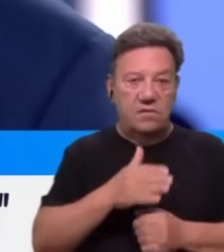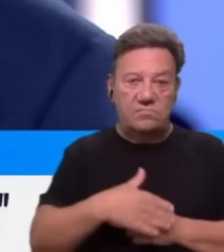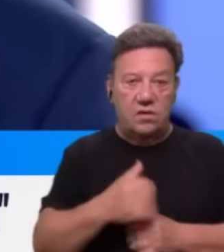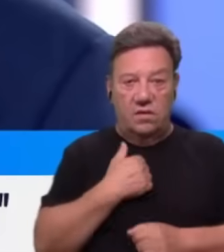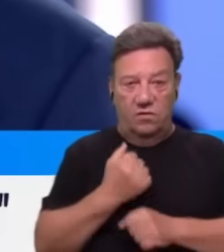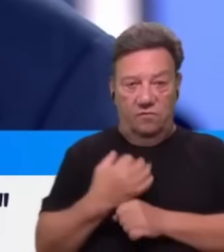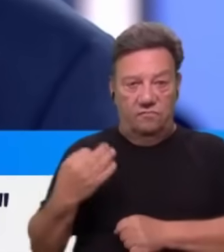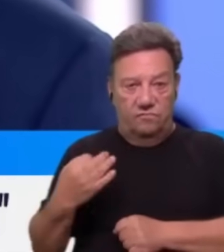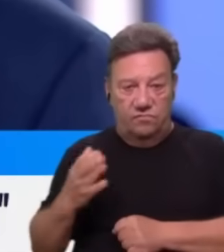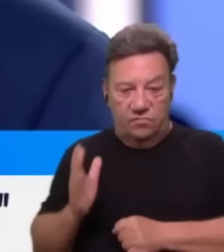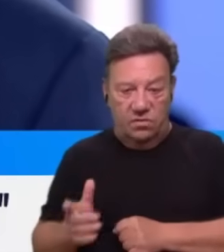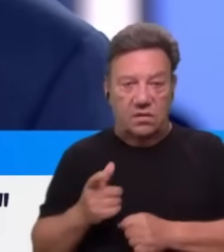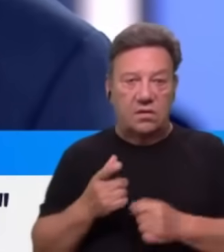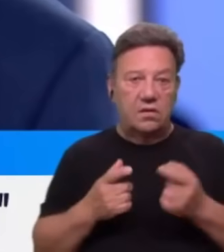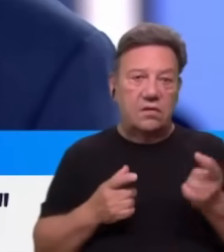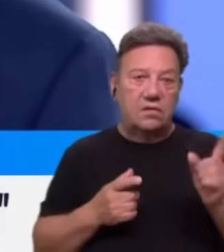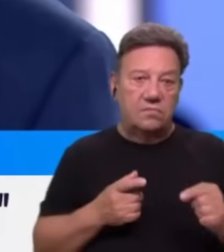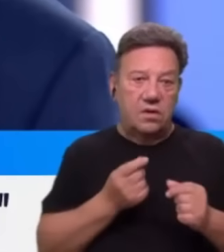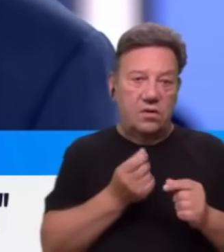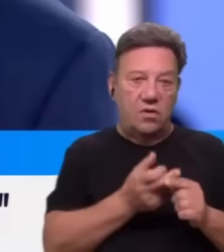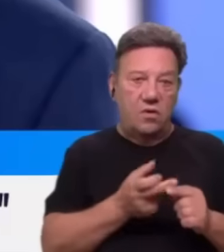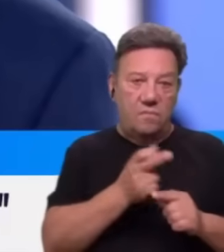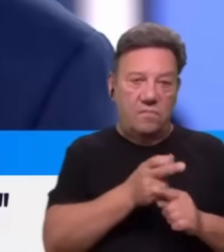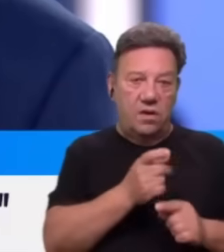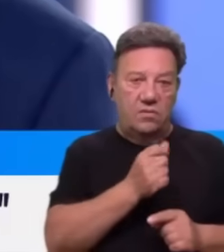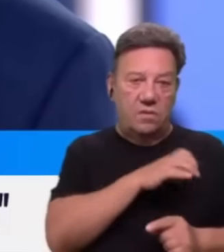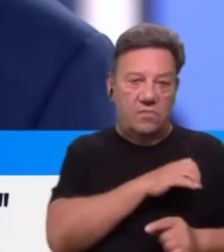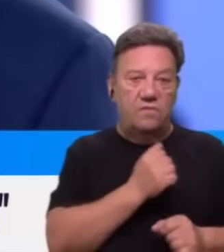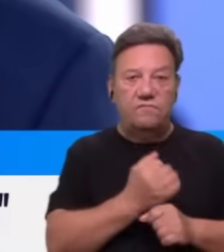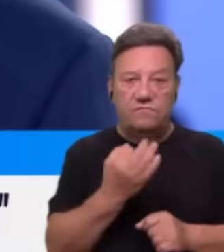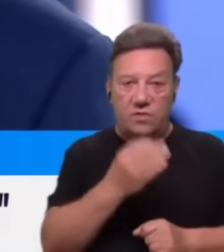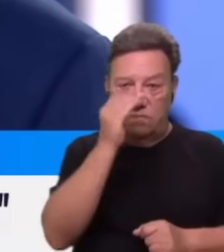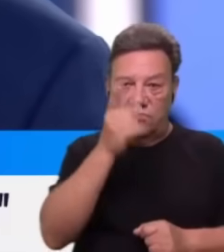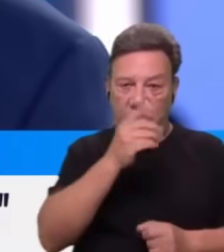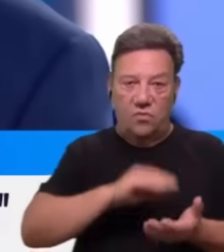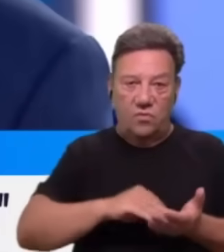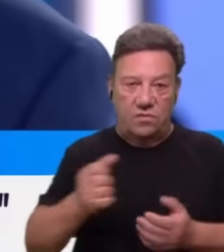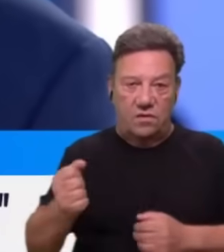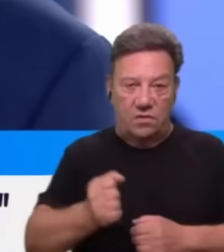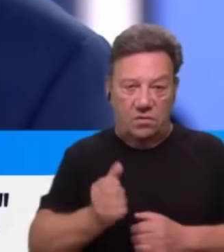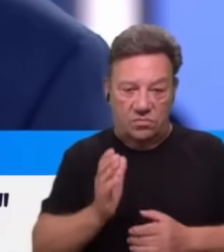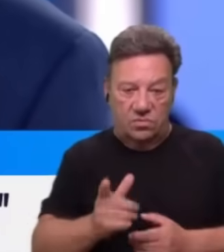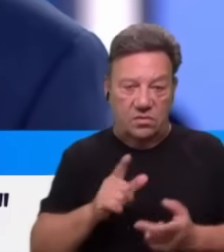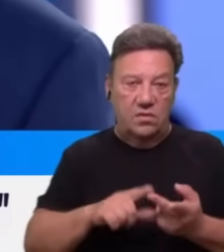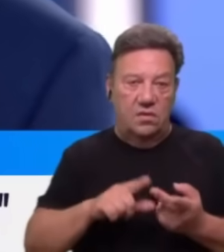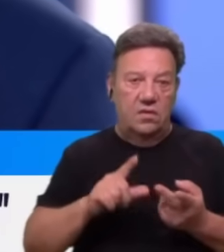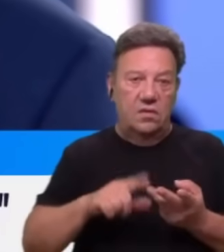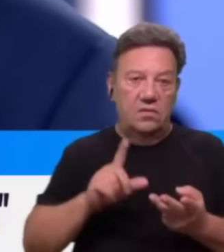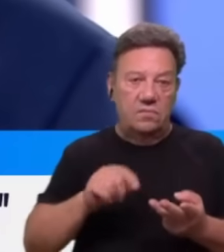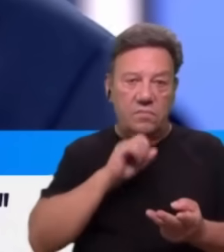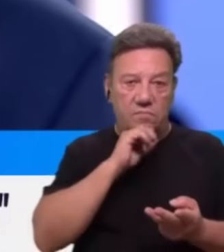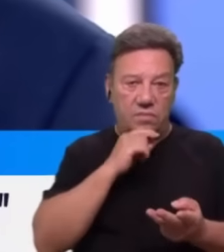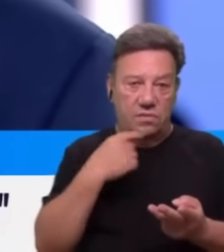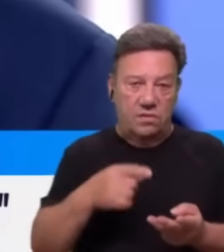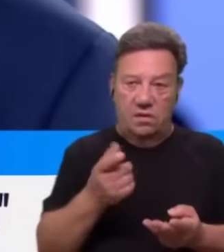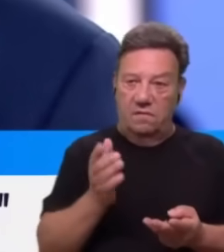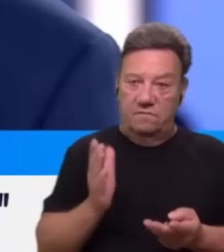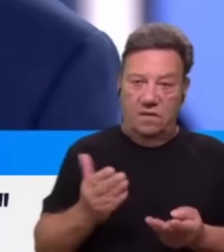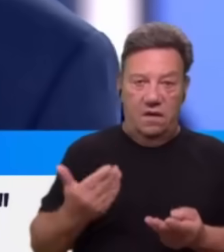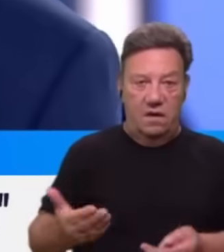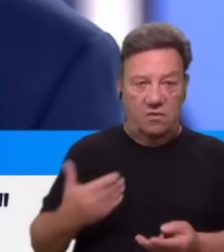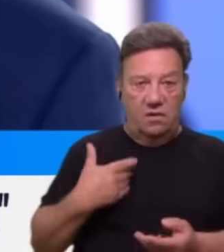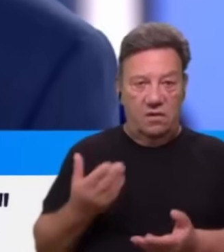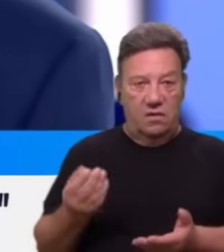é também terem aumentos a remuneratórios como fizemos para os professores contratados é também poderem ter e ainda agora